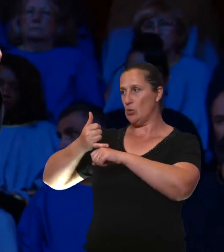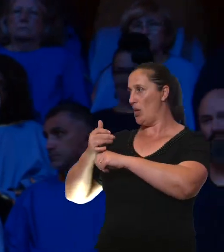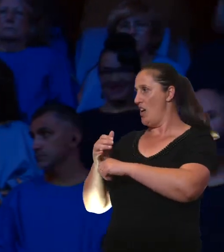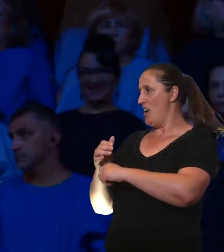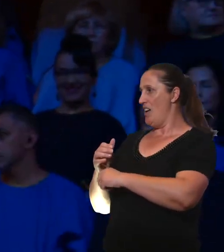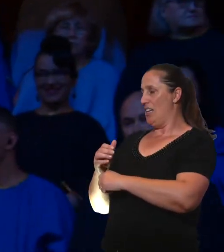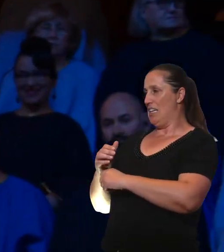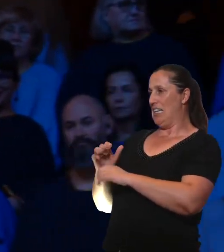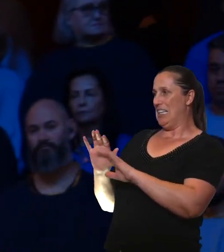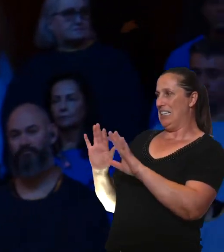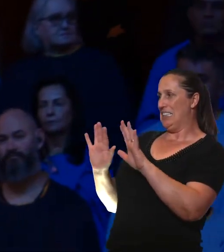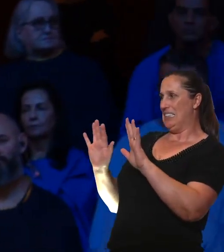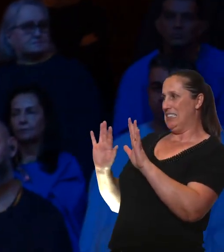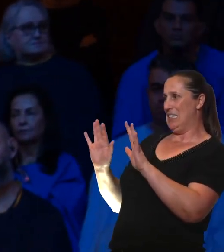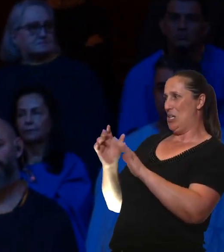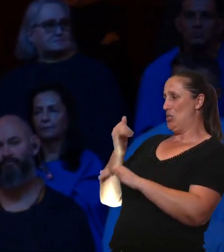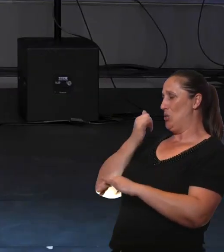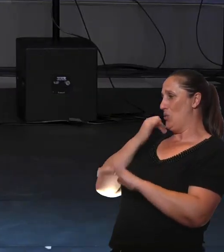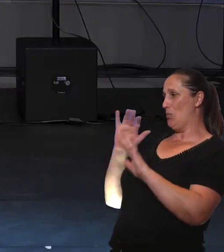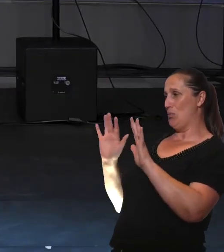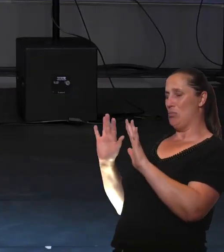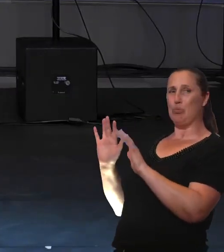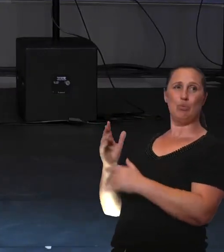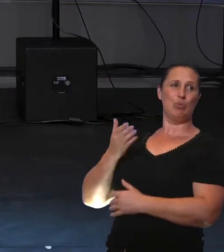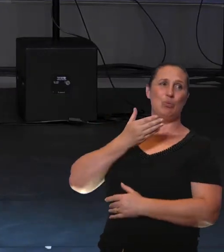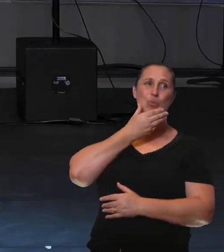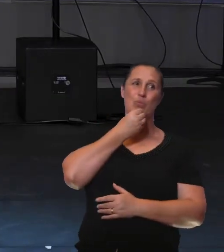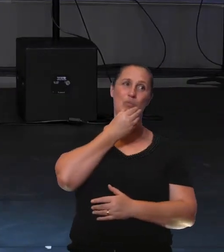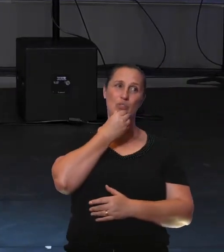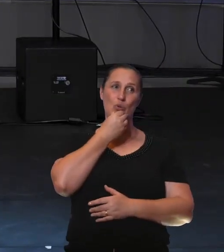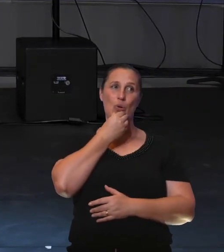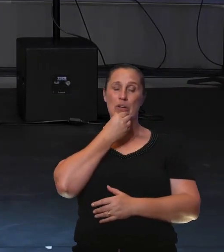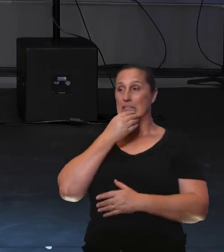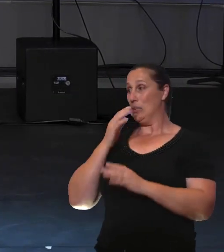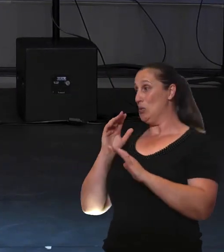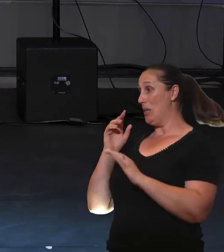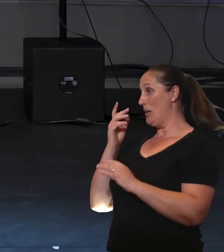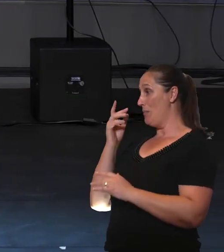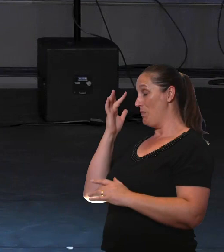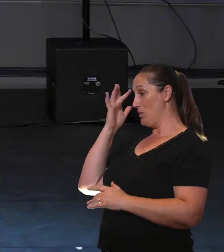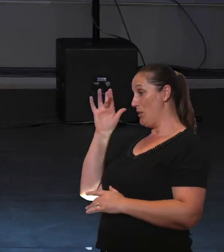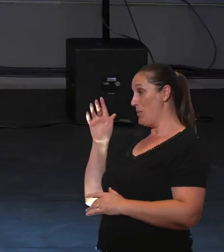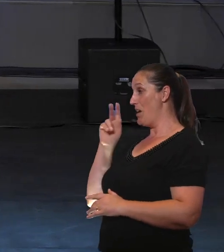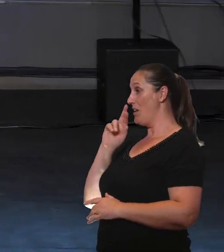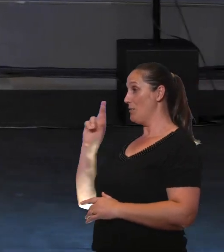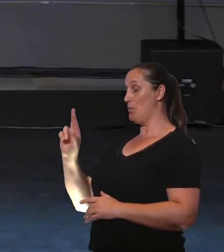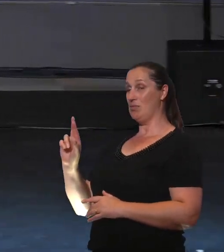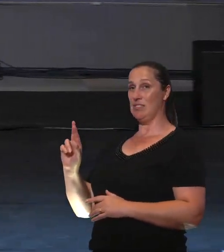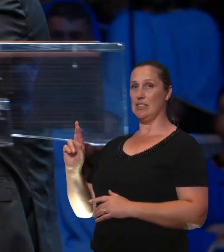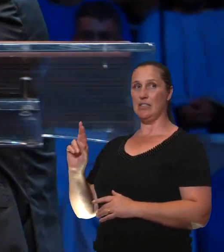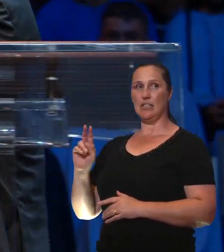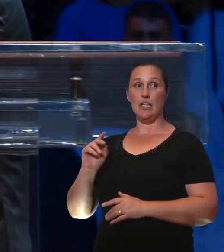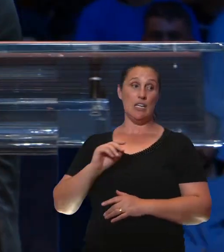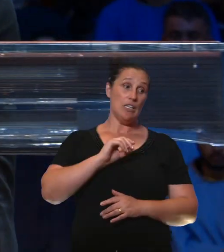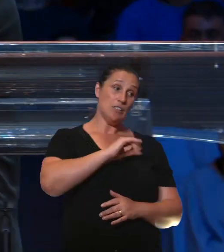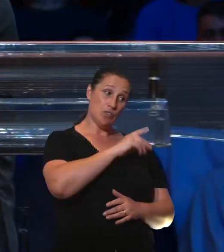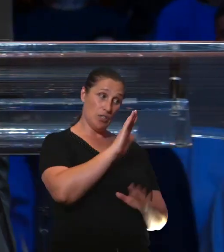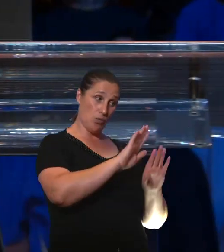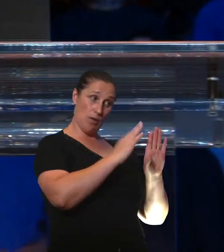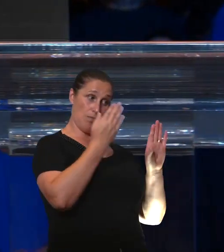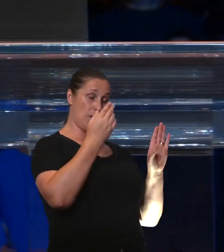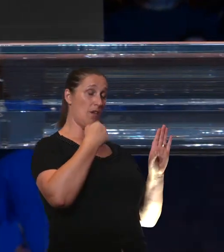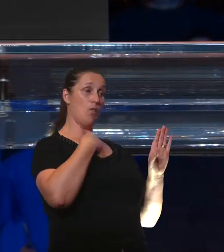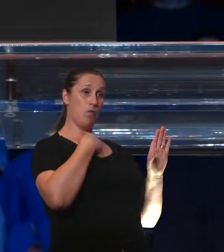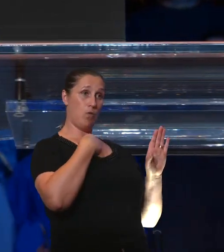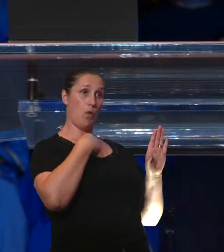fica meio gago. O irmão ficou gago, não sabia responder. Eu falei: se você não abrir, eu vou arrombar a porta, porque eu